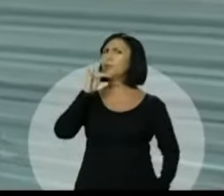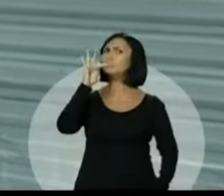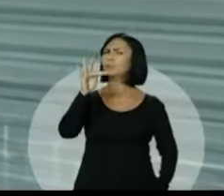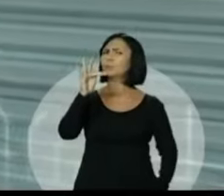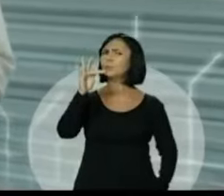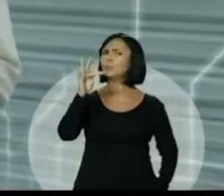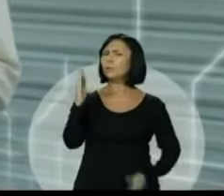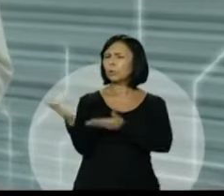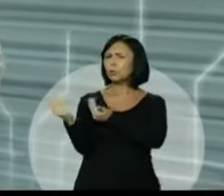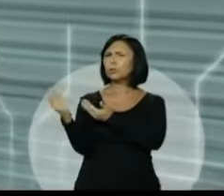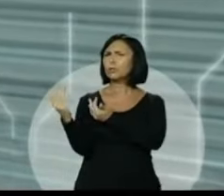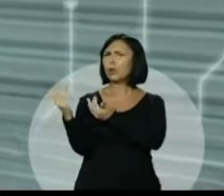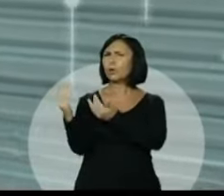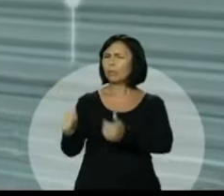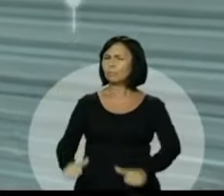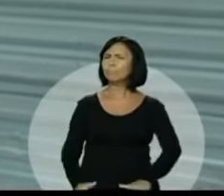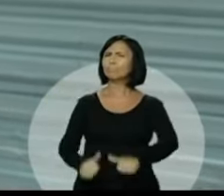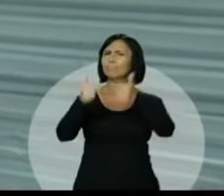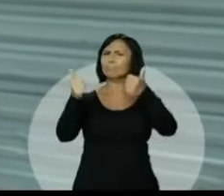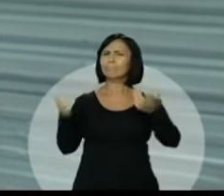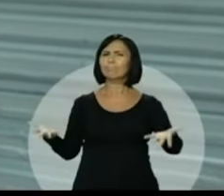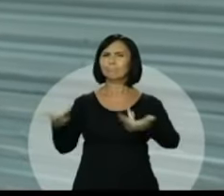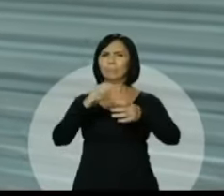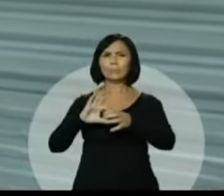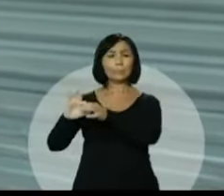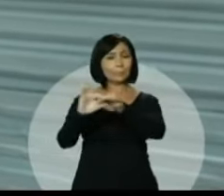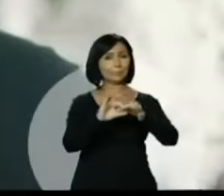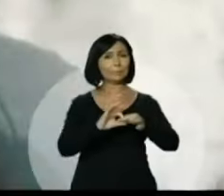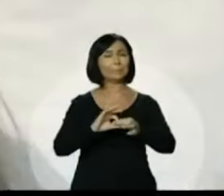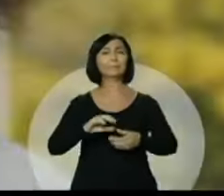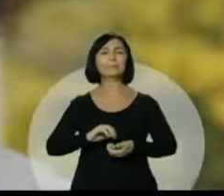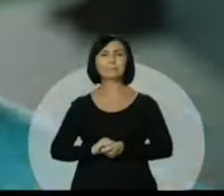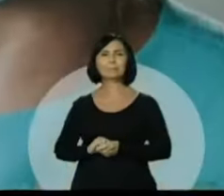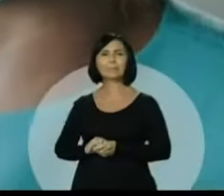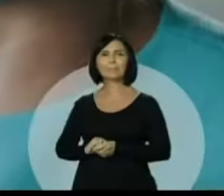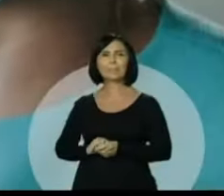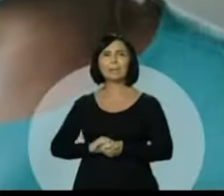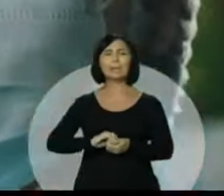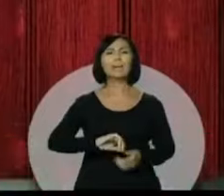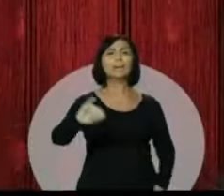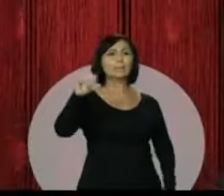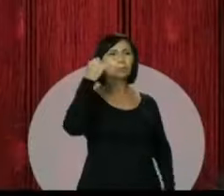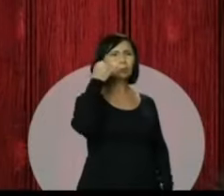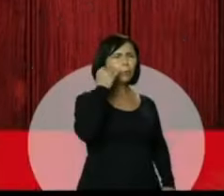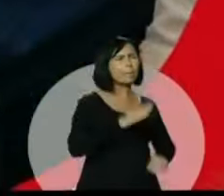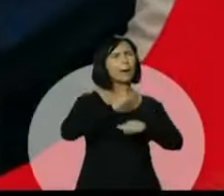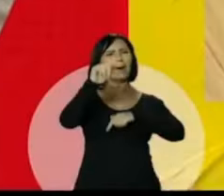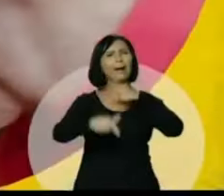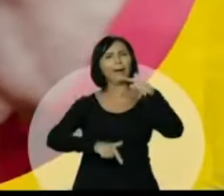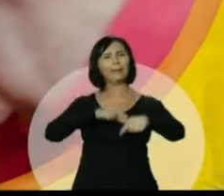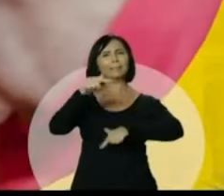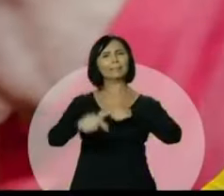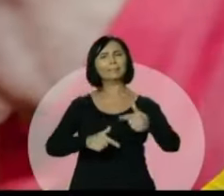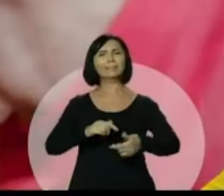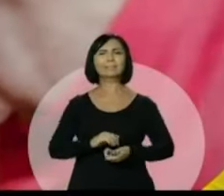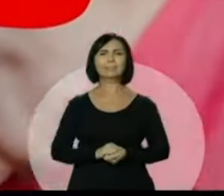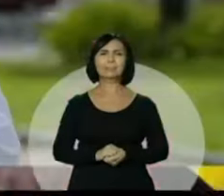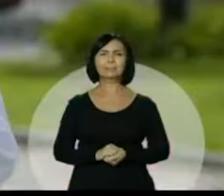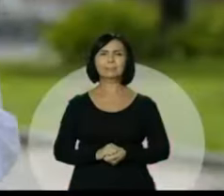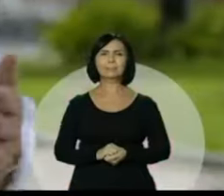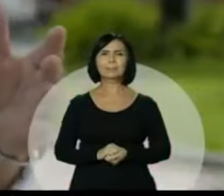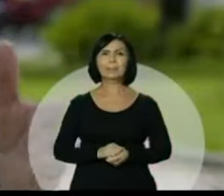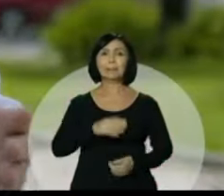grande fábrica de sonhos para a nossa juventude. Juntos, nós vamos fazer. E João vai fazer muito